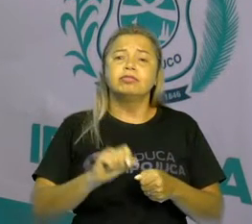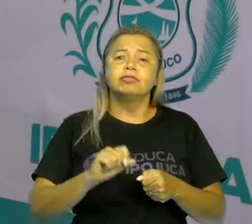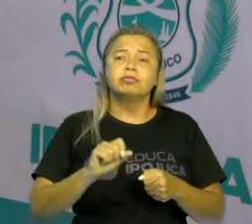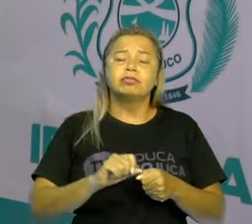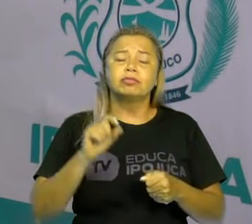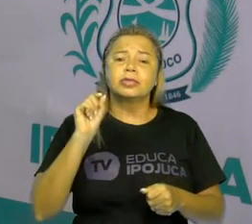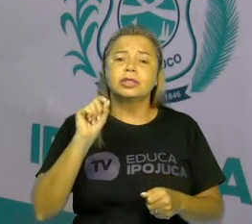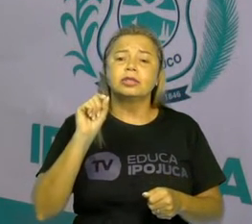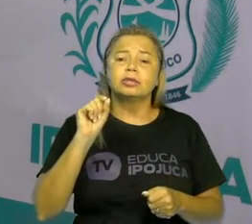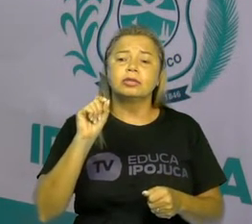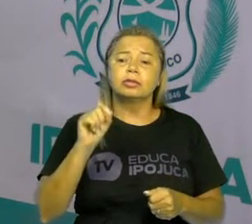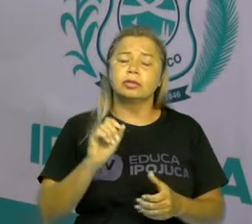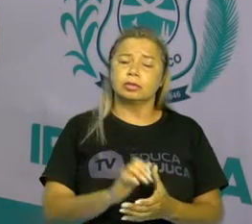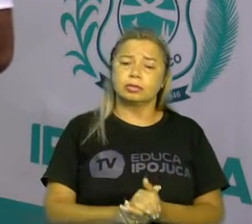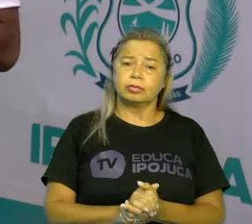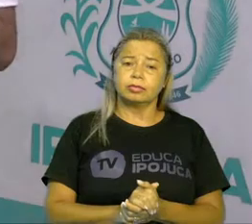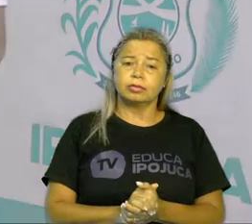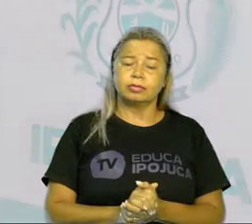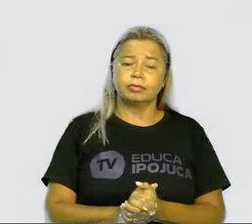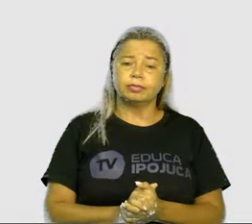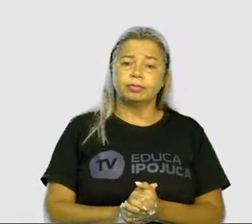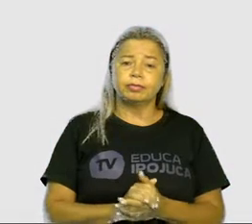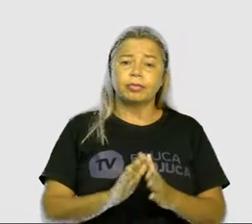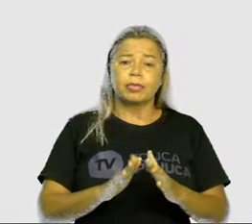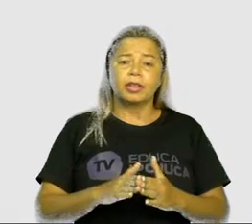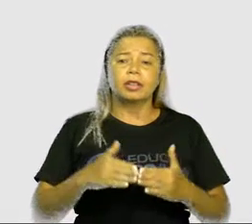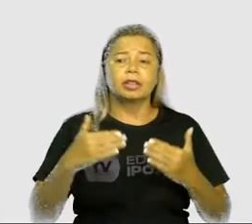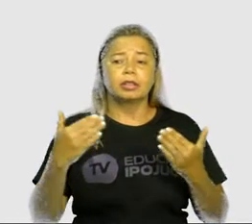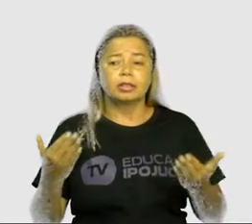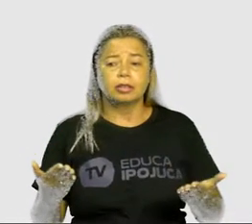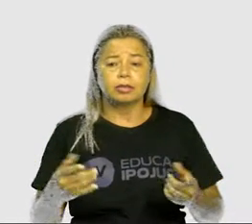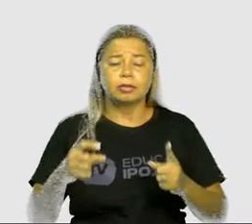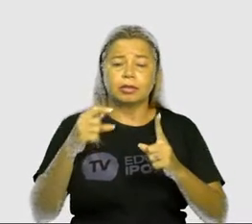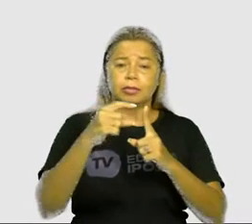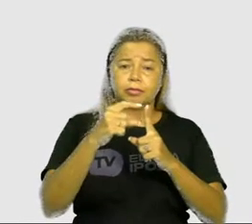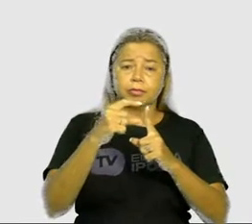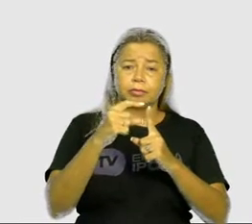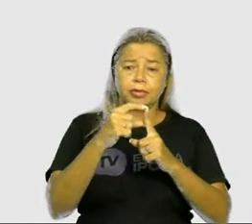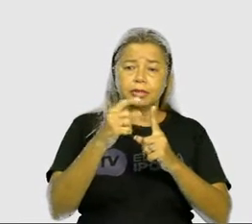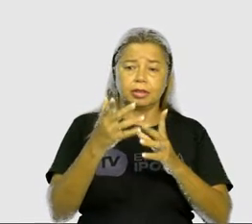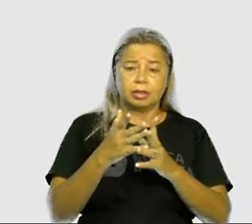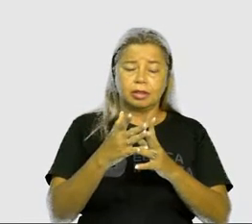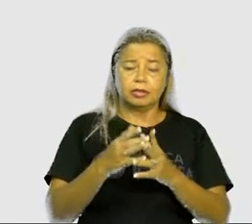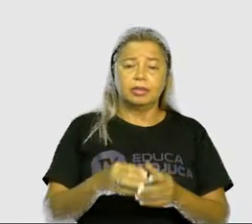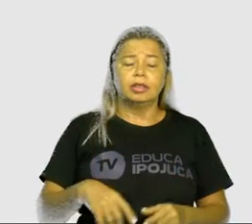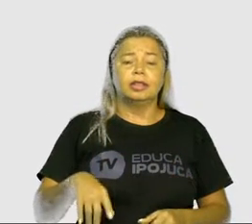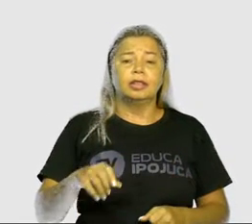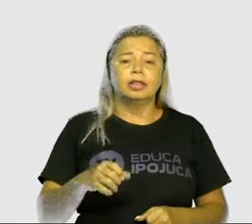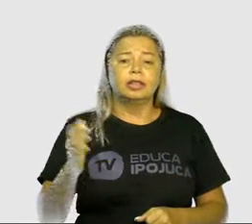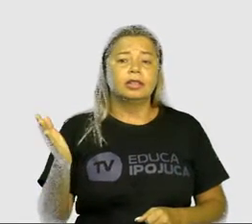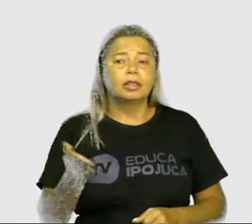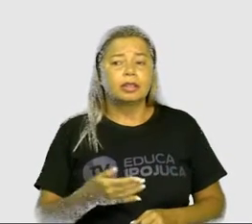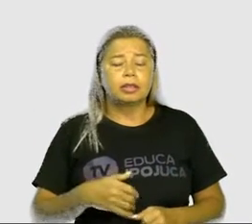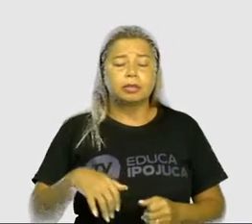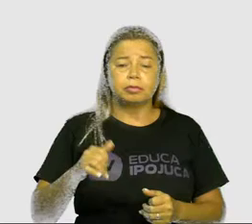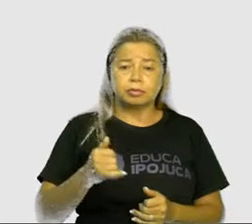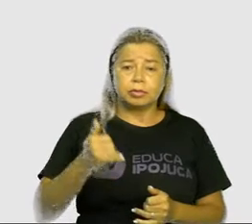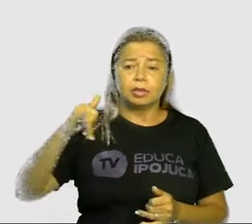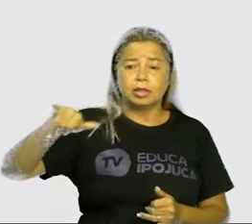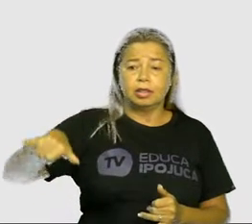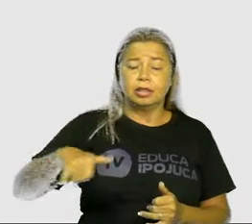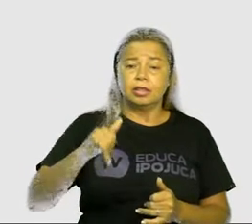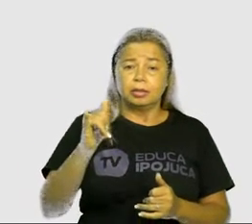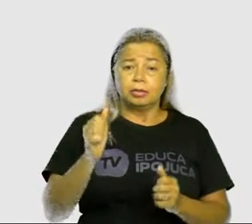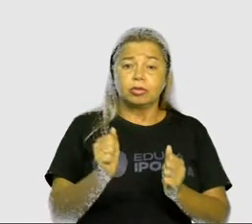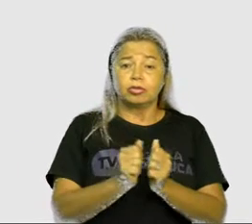liga no que eu vou dizer para você. Quando a palavra termina em Y e antes vem uma vogal,